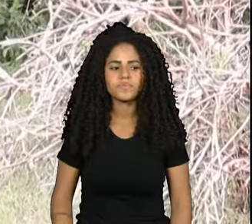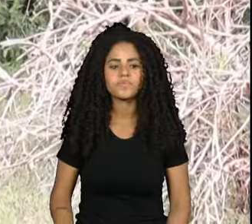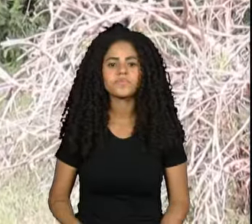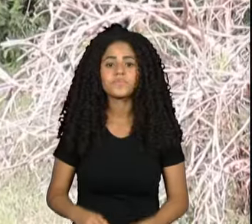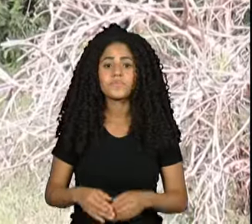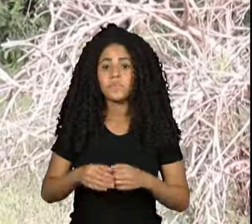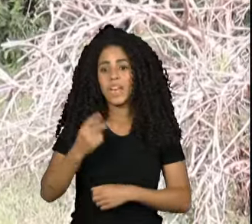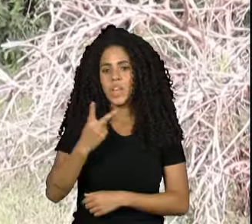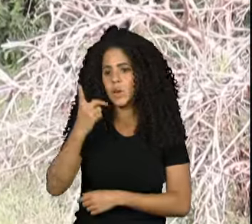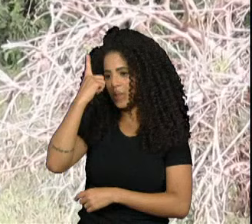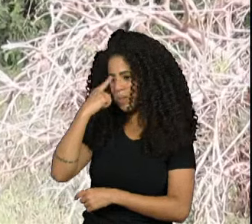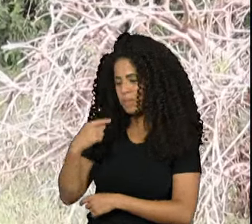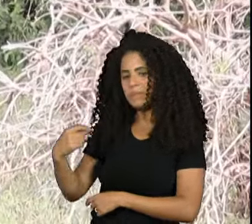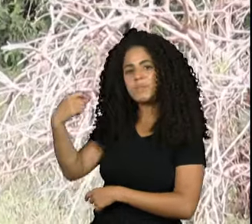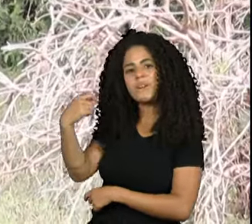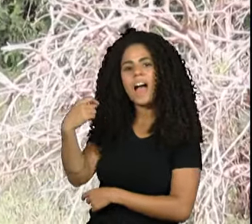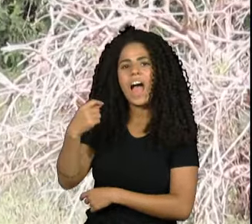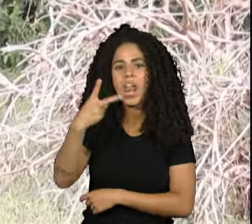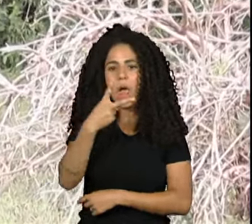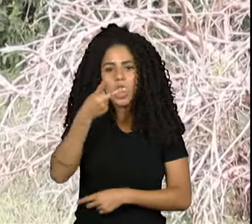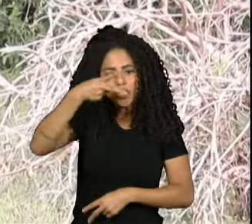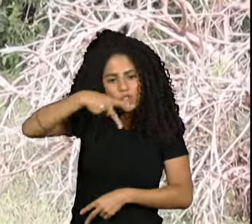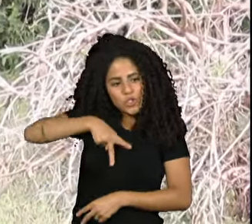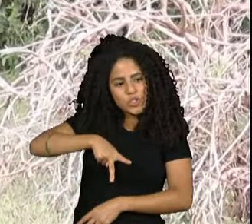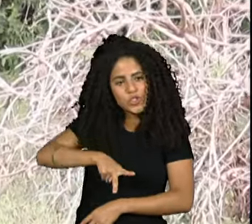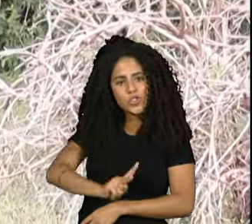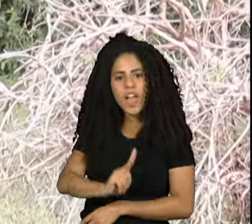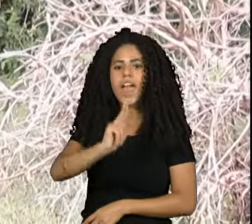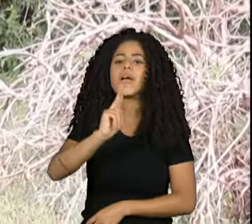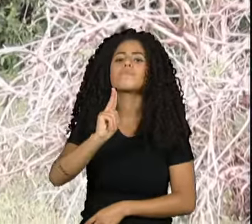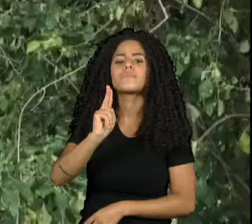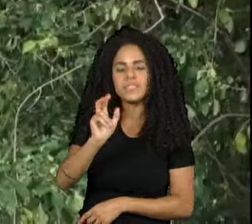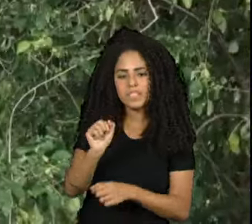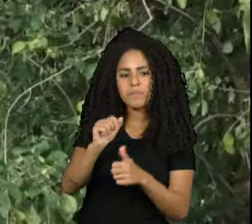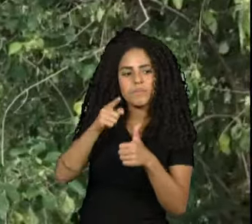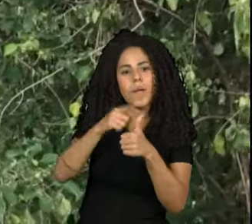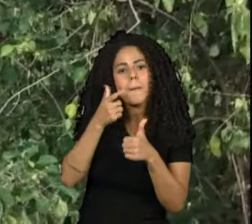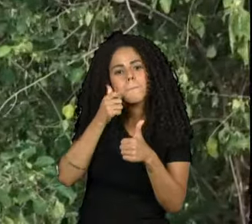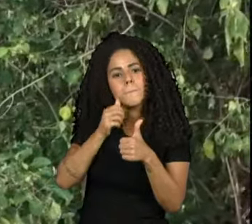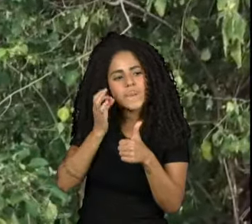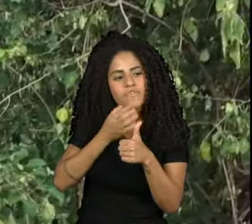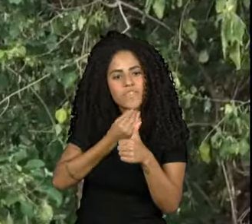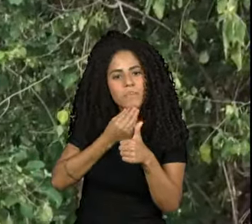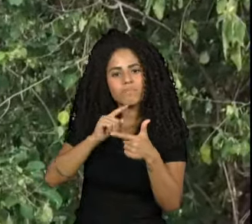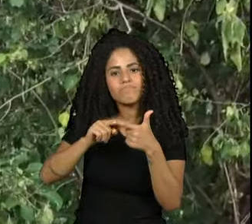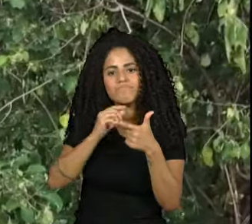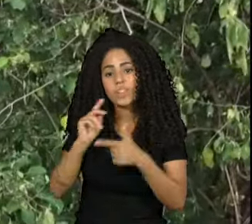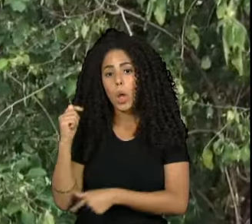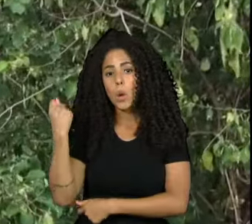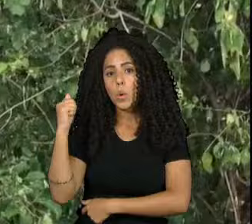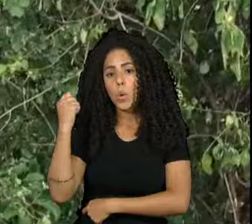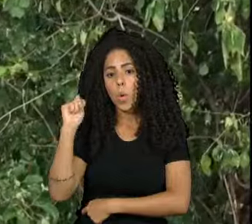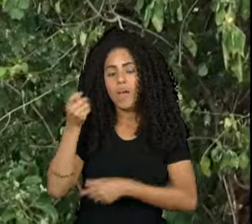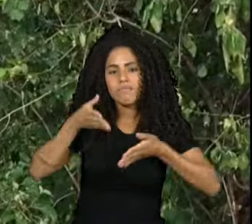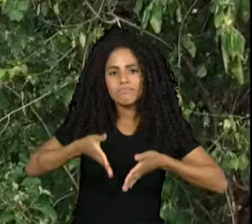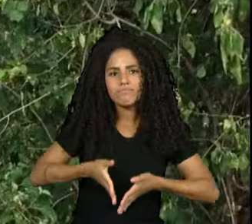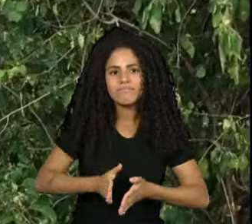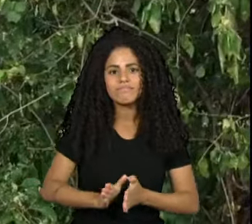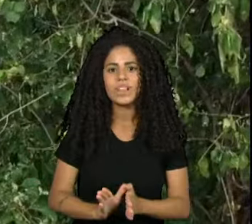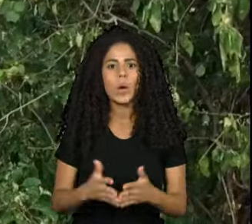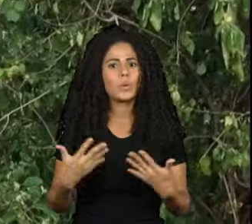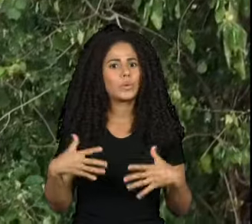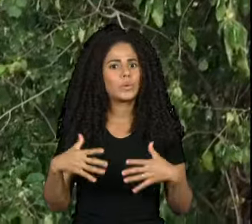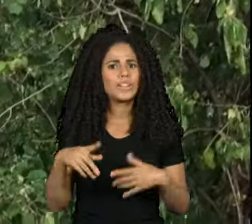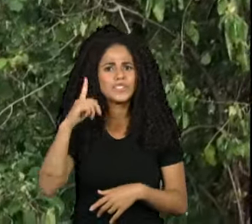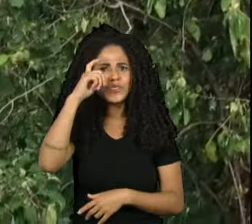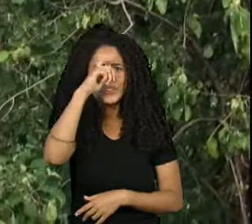Bebês elefantes gêmeos, uma fêmea e um macho, nasceram numa reserva no Quênia. É um acontecimento